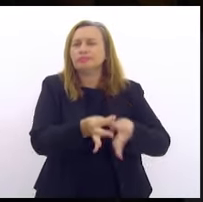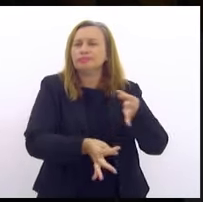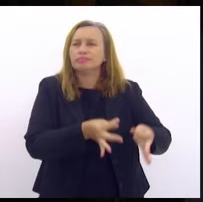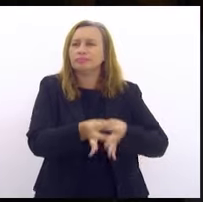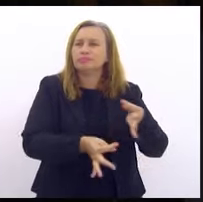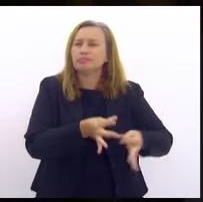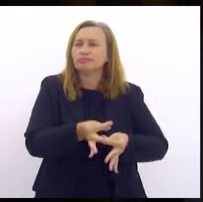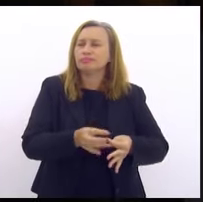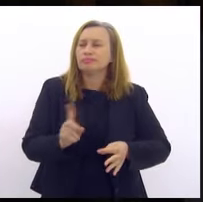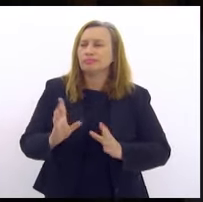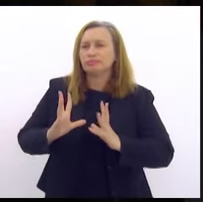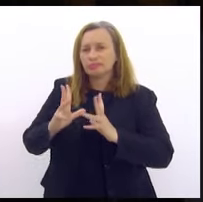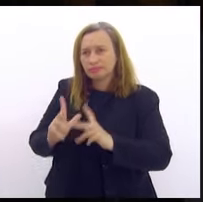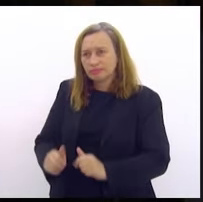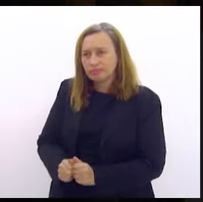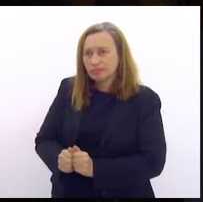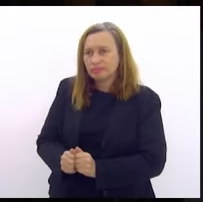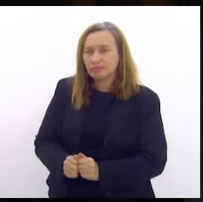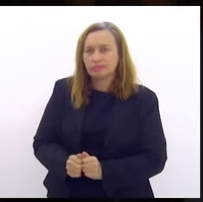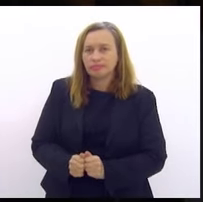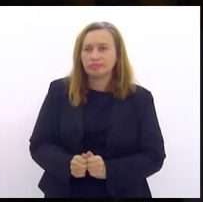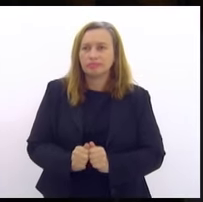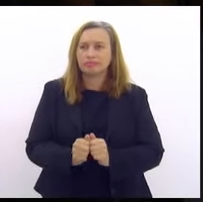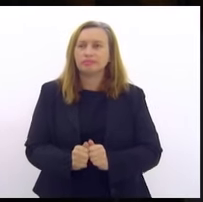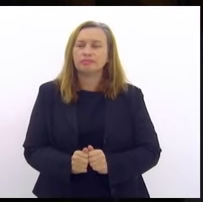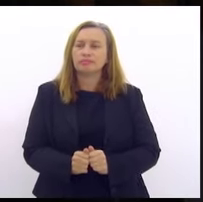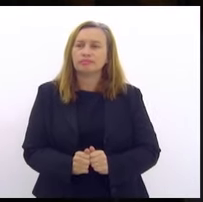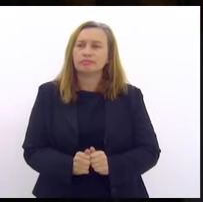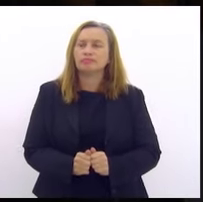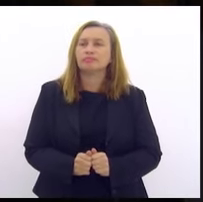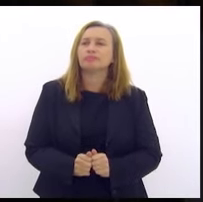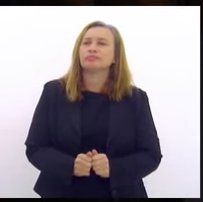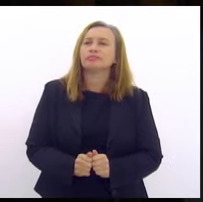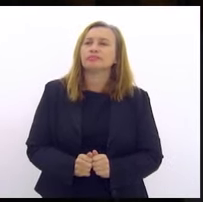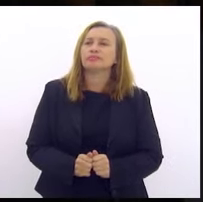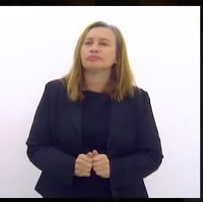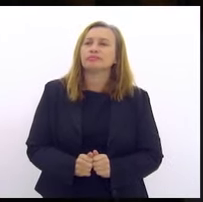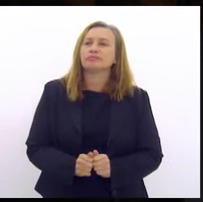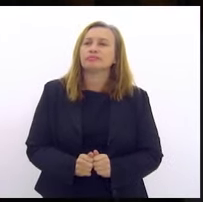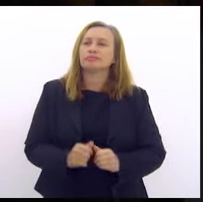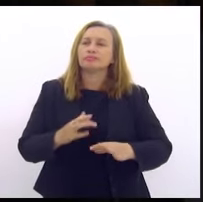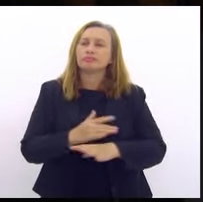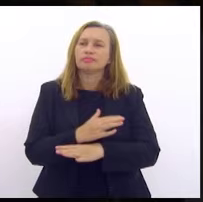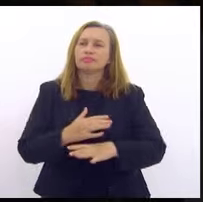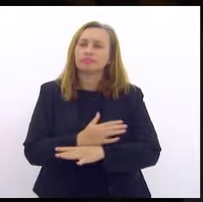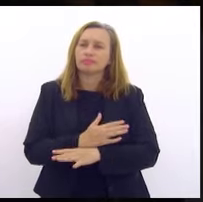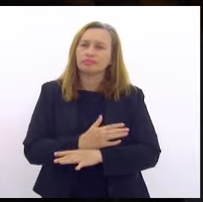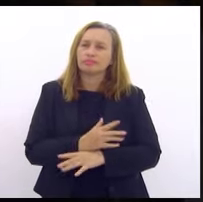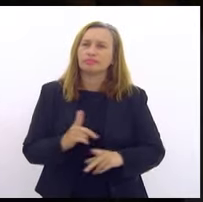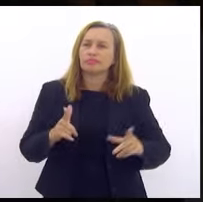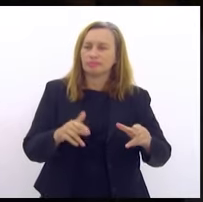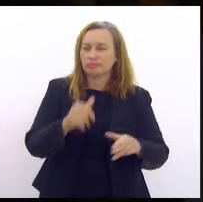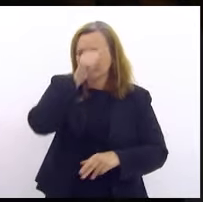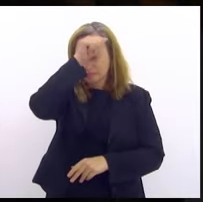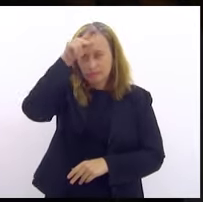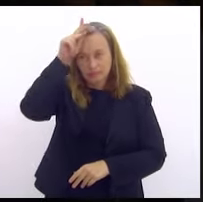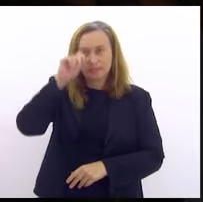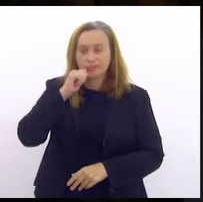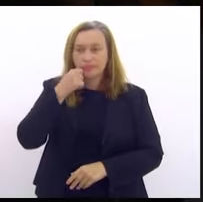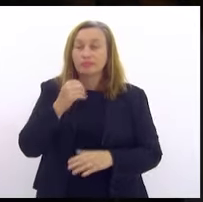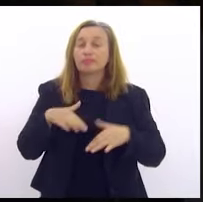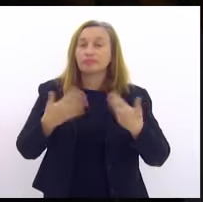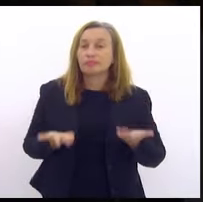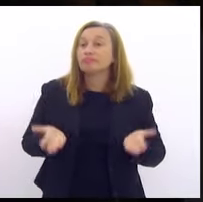querer fazer limpeza étnica, higiene social para fazer a cidade de mercadoria como Eduardo Paes quer fazer. Então,